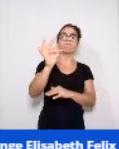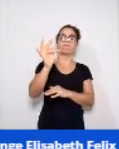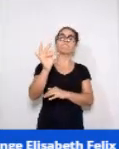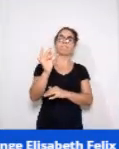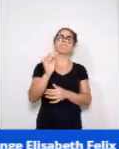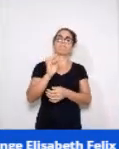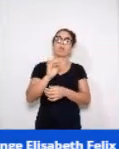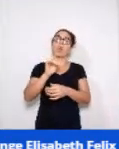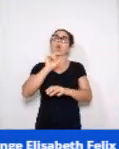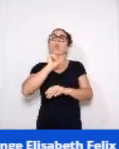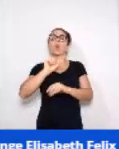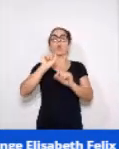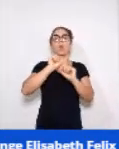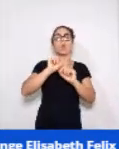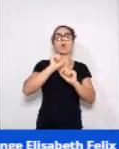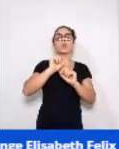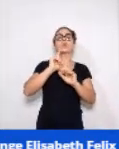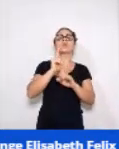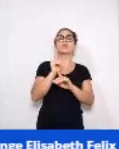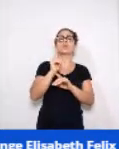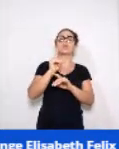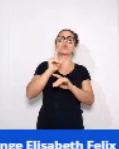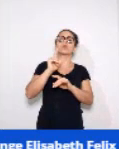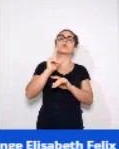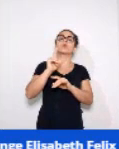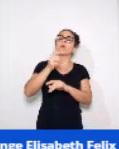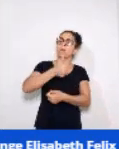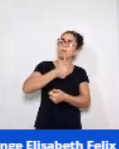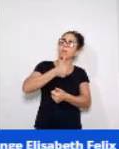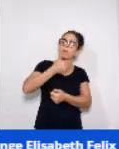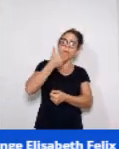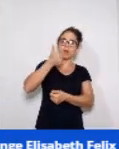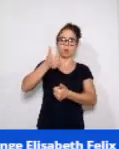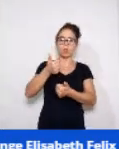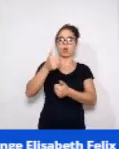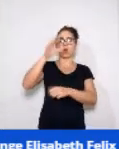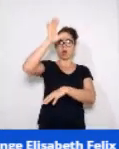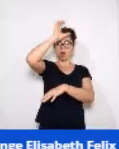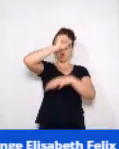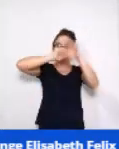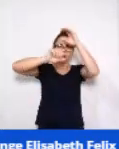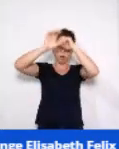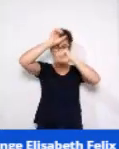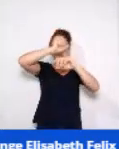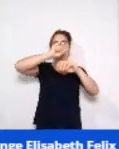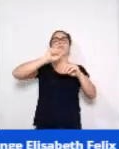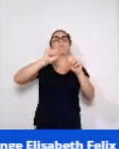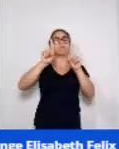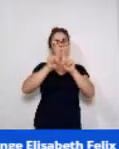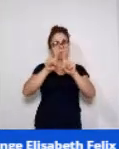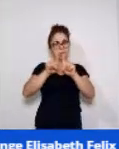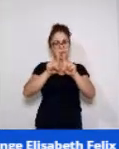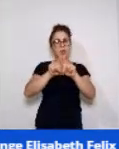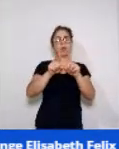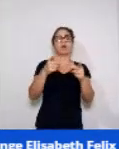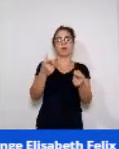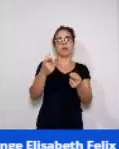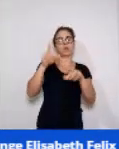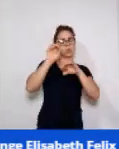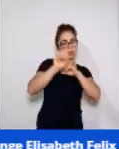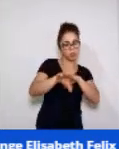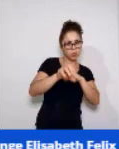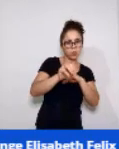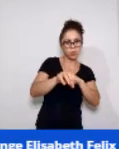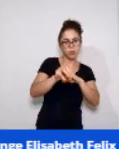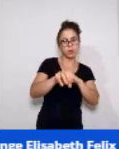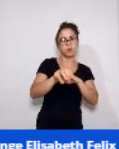uma melhoria nesse sentido, na questão do conhecimento, na questão do ensino, tá? Então, que aproximou